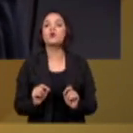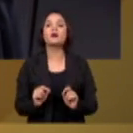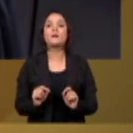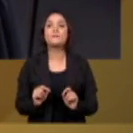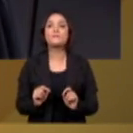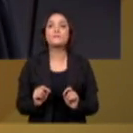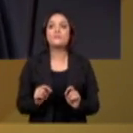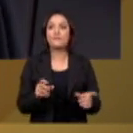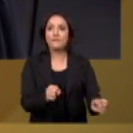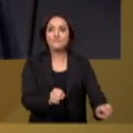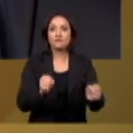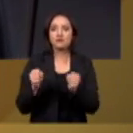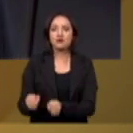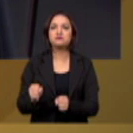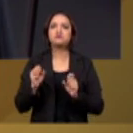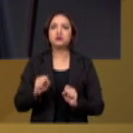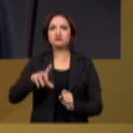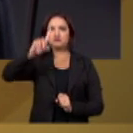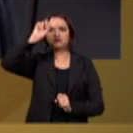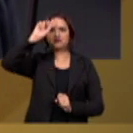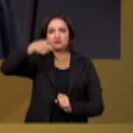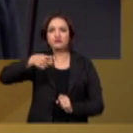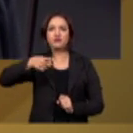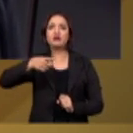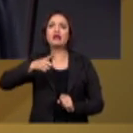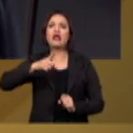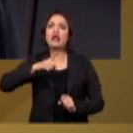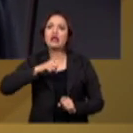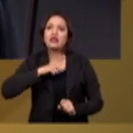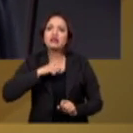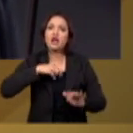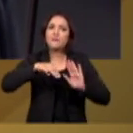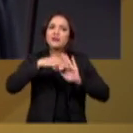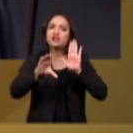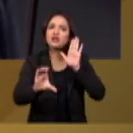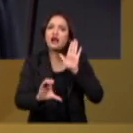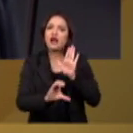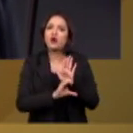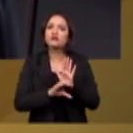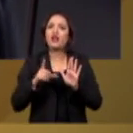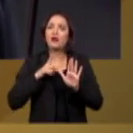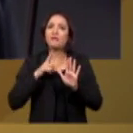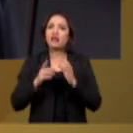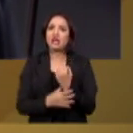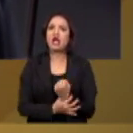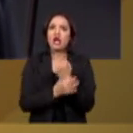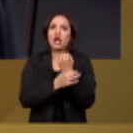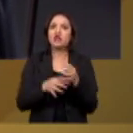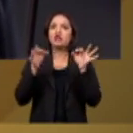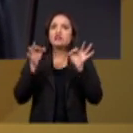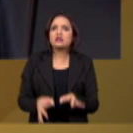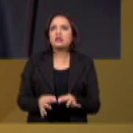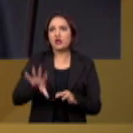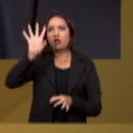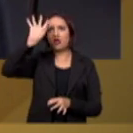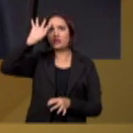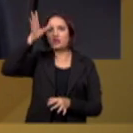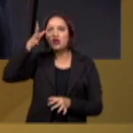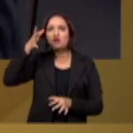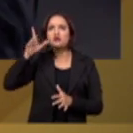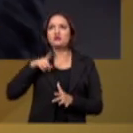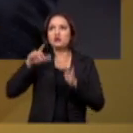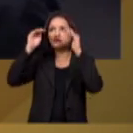do respectivo poder para decretação de medidas cautelares destinadas a garantir a efetividade suas decisões finais